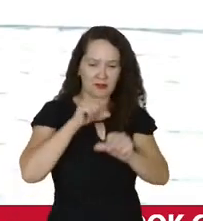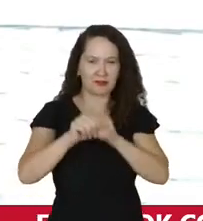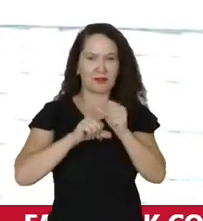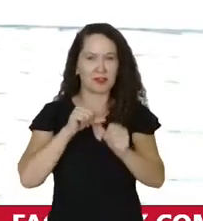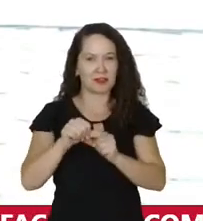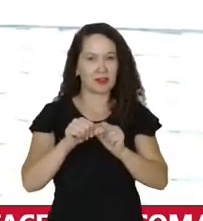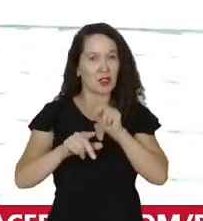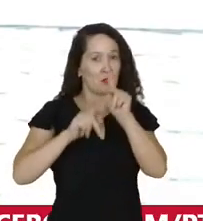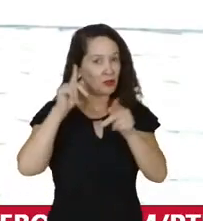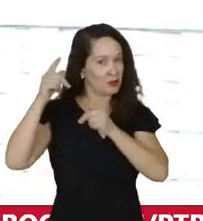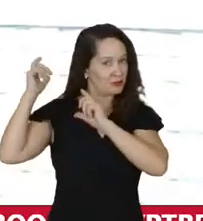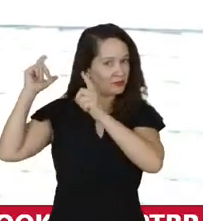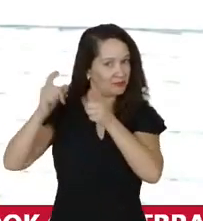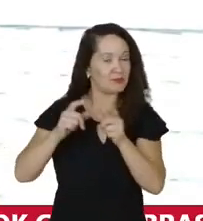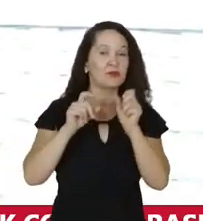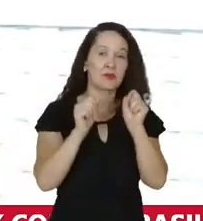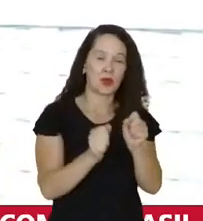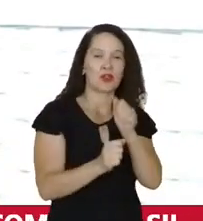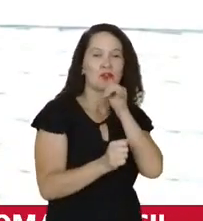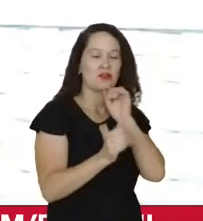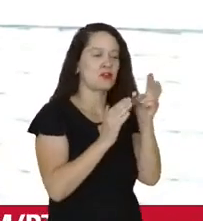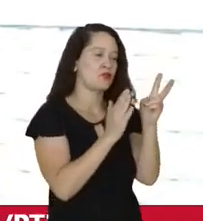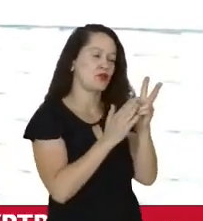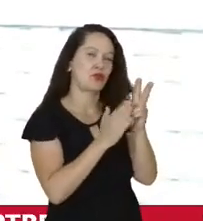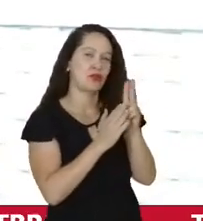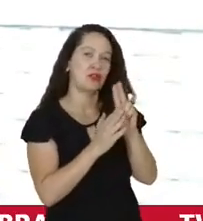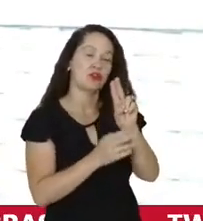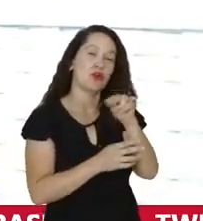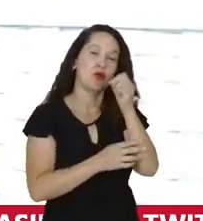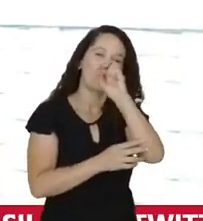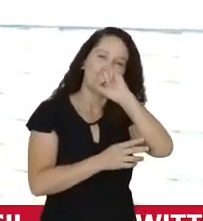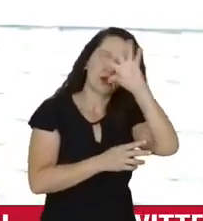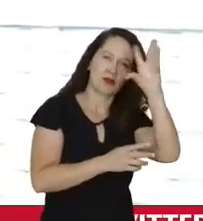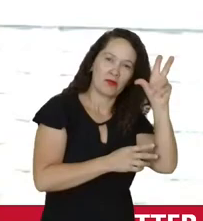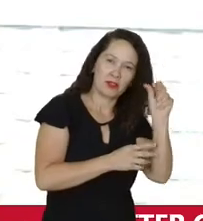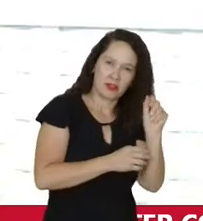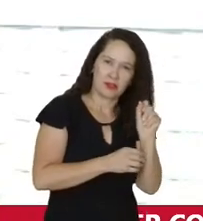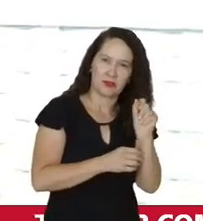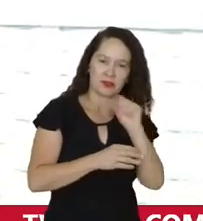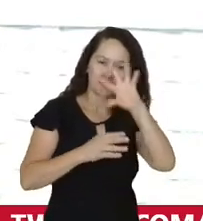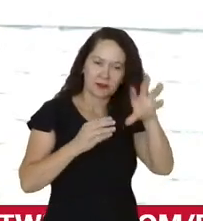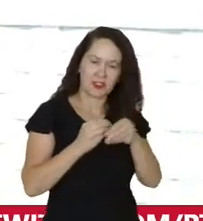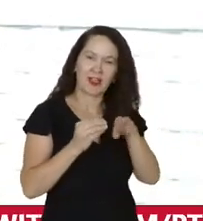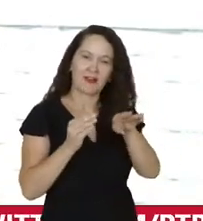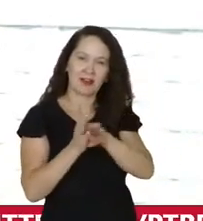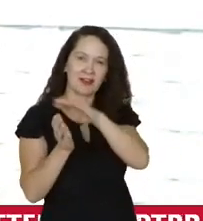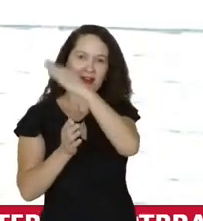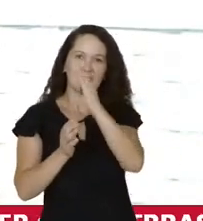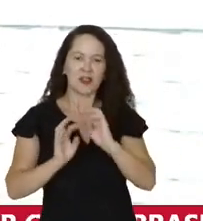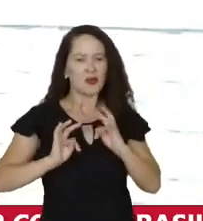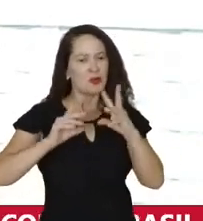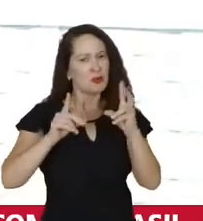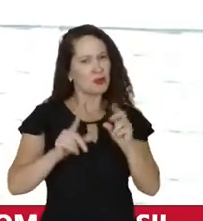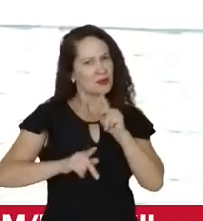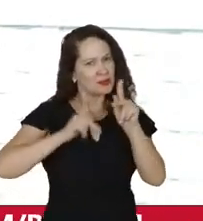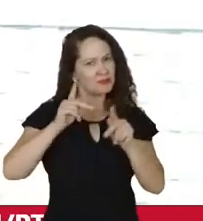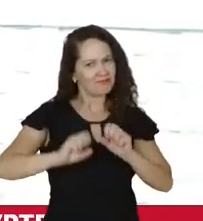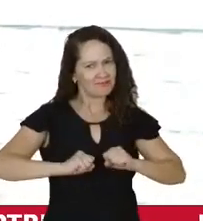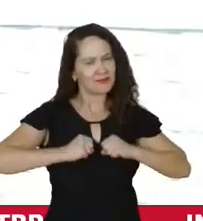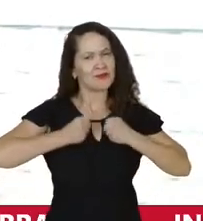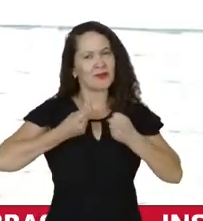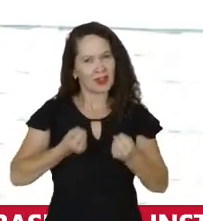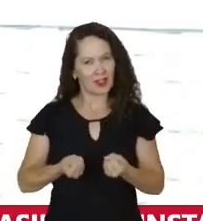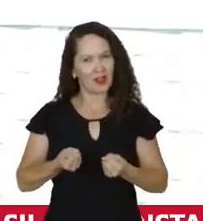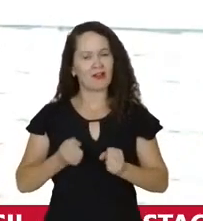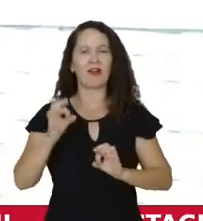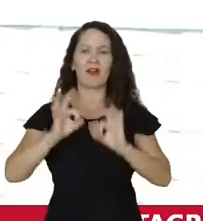ancestrais, sejam os indígenas, sejam os africanos que nos compõem, todos enfrentaram esse estado de coisas,